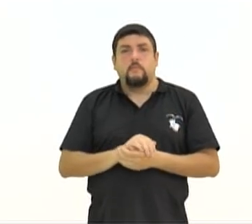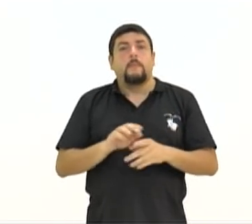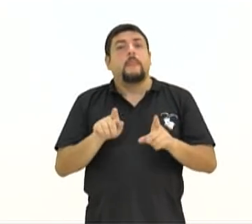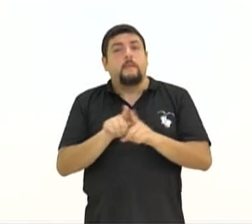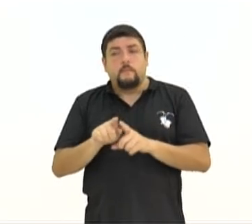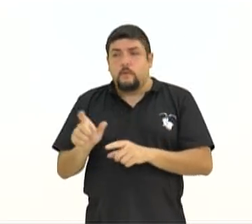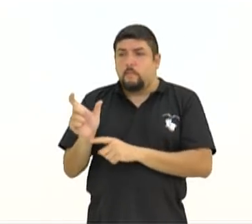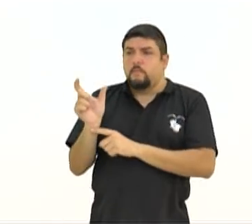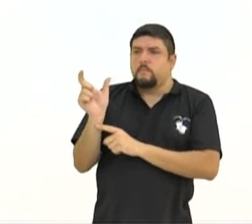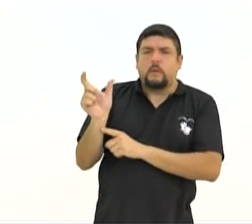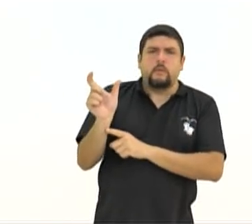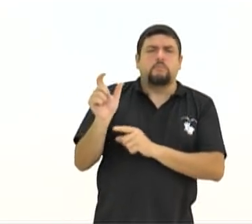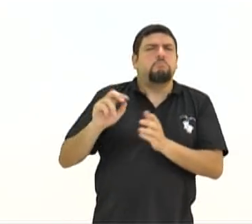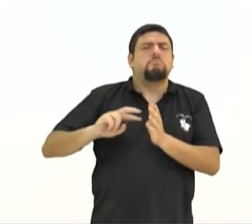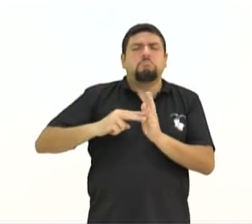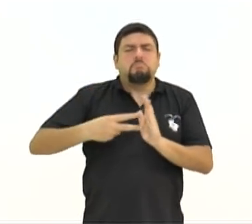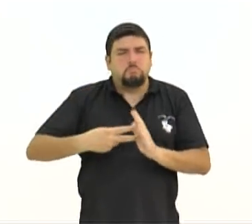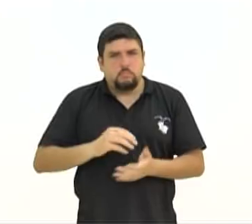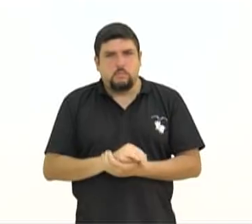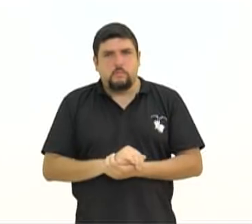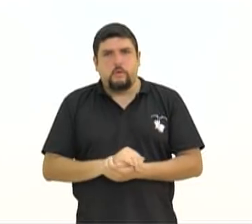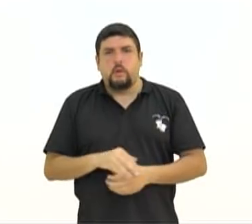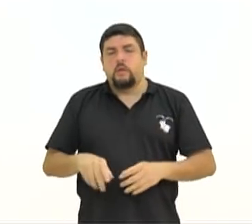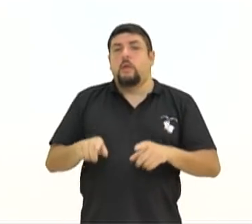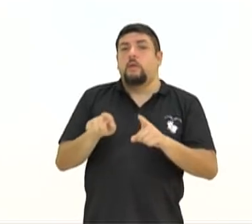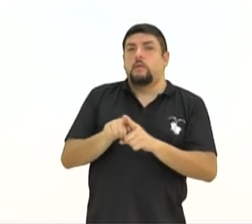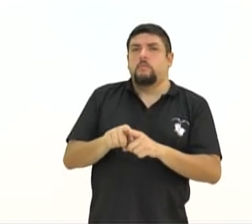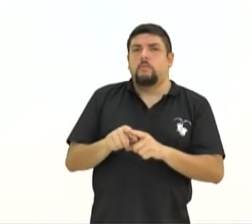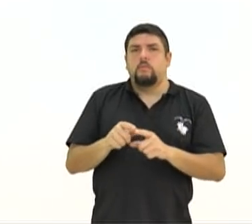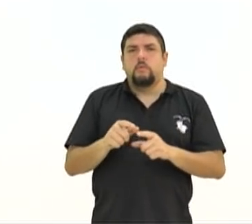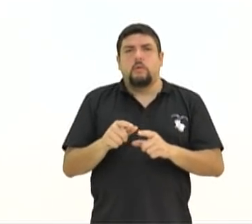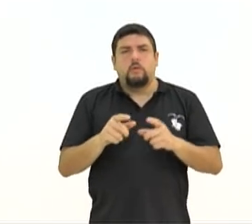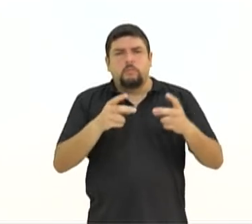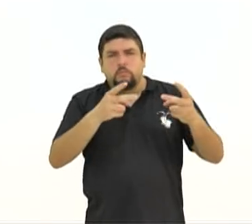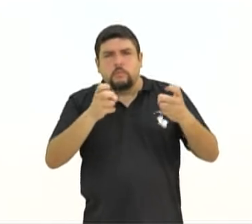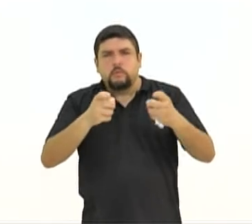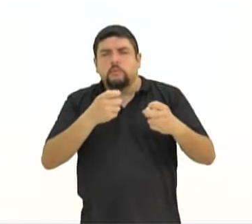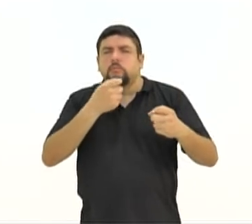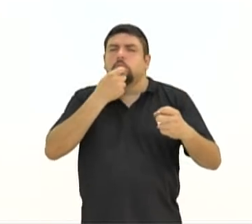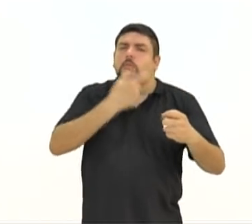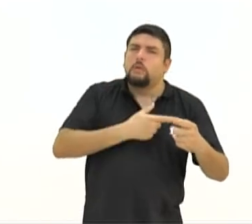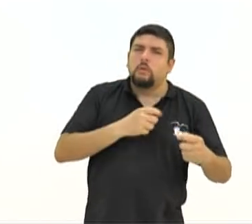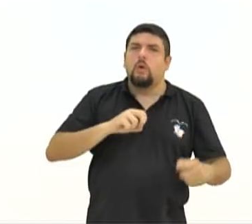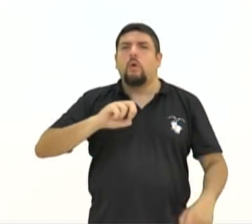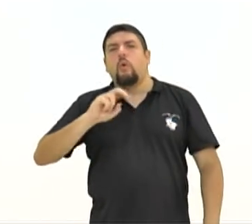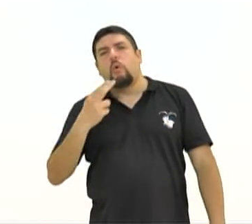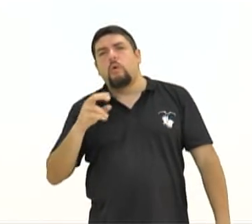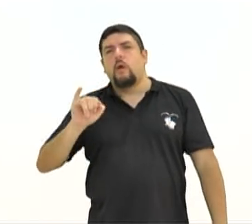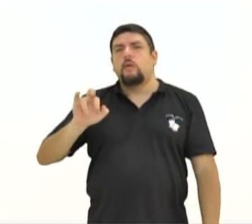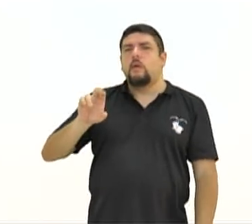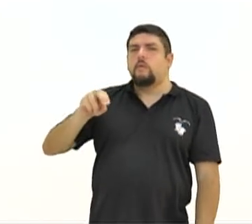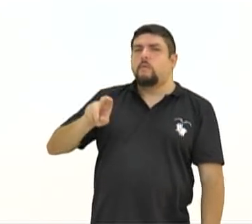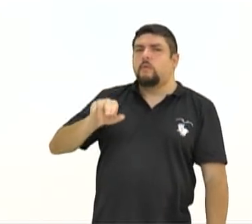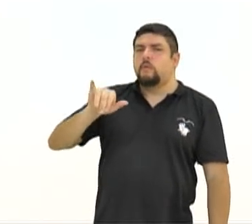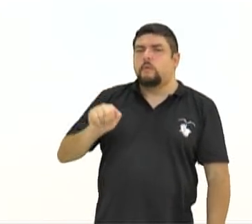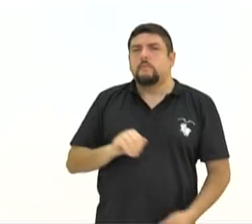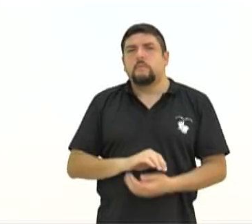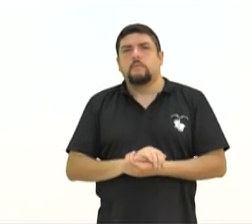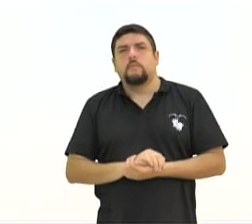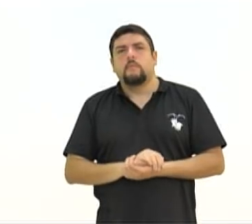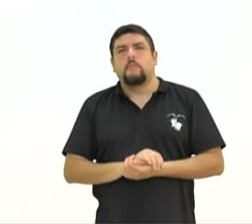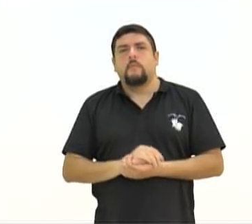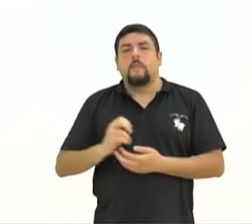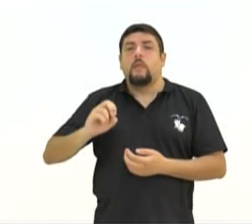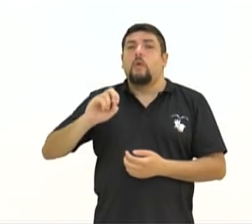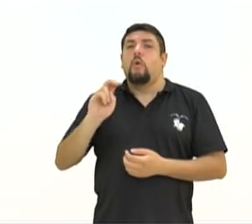expressão, identificar efeitos de ironia ou humor em textos variados, e reconhecer diferentes formas de